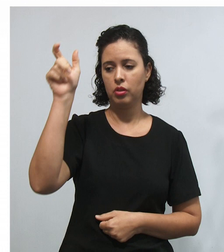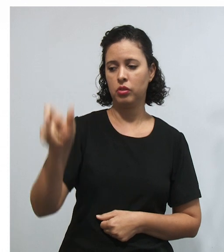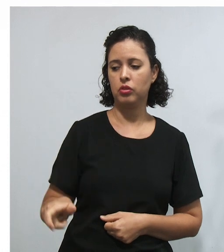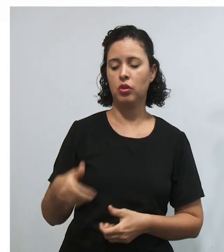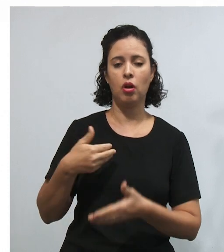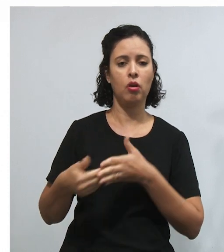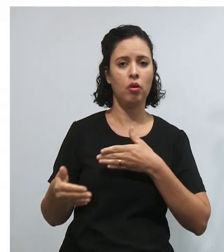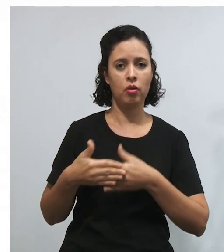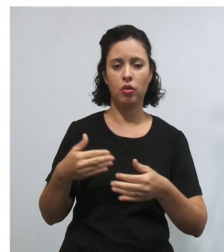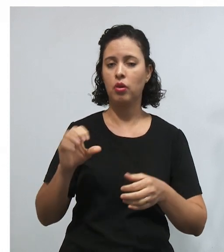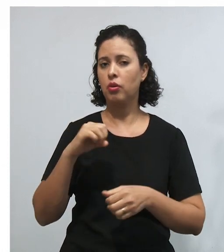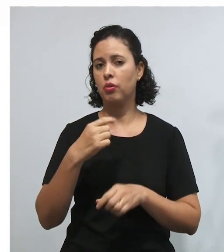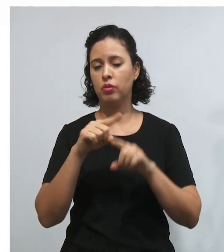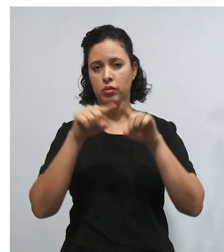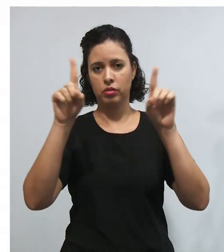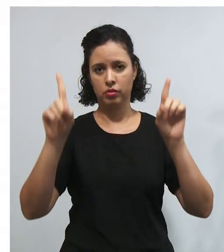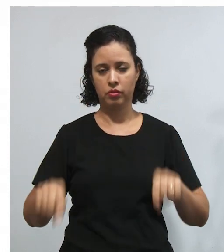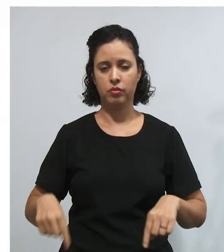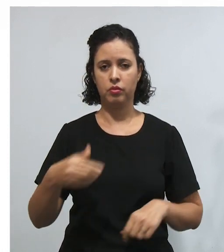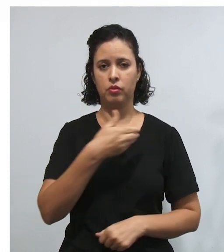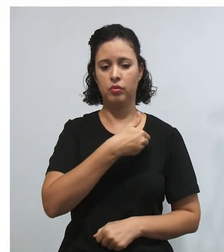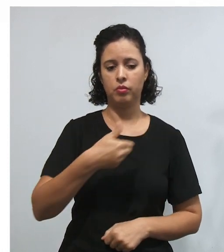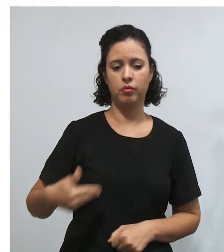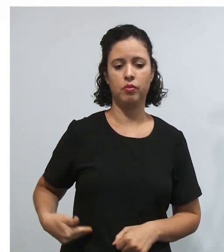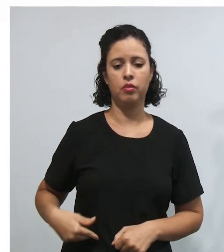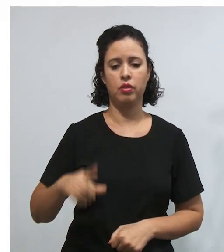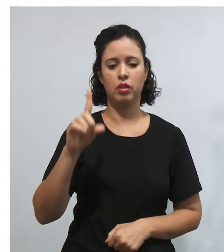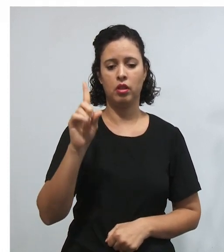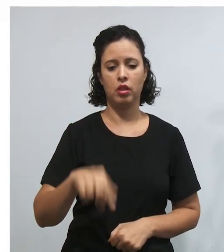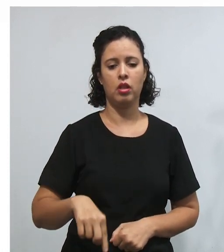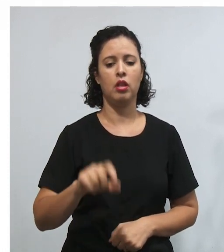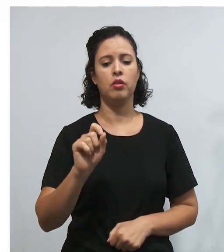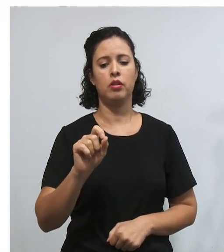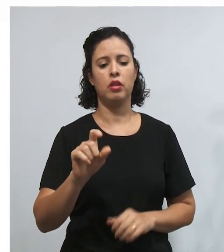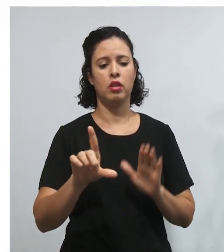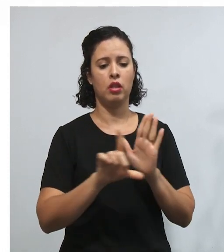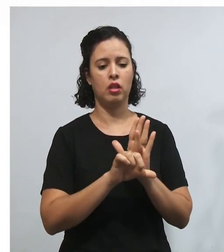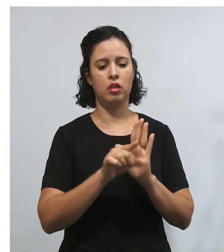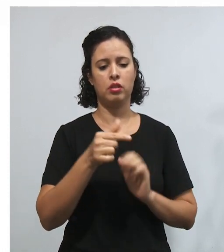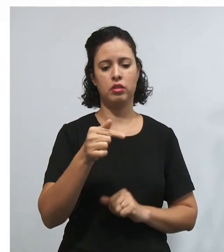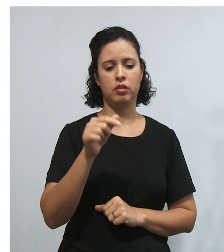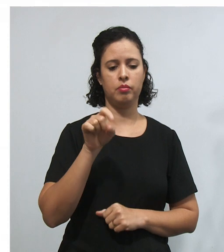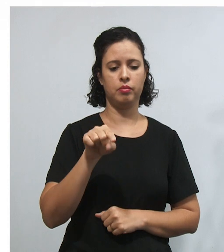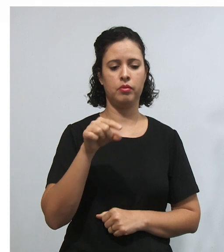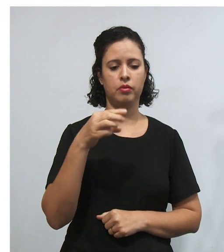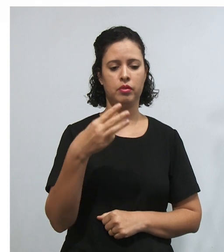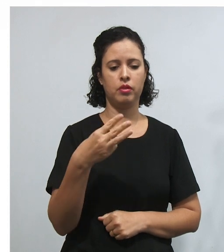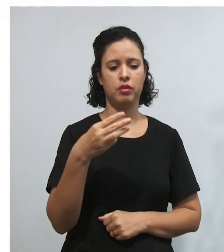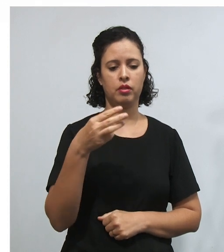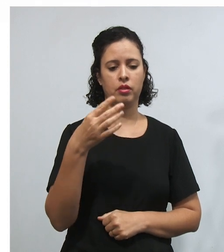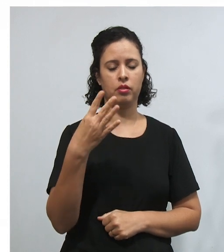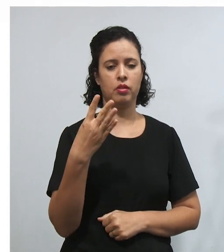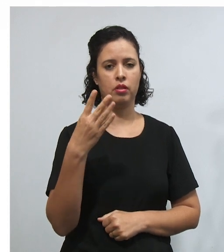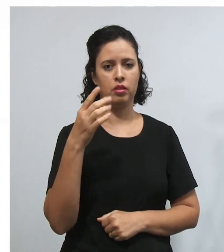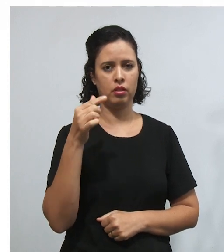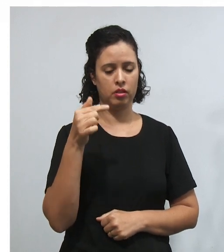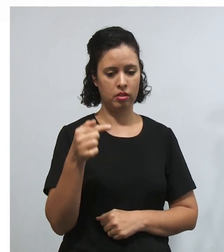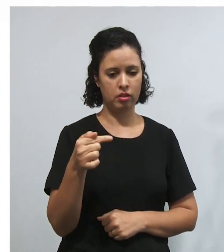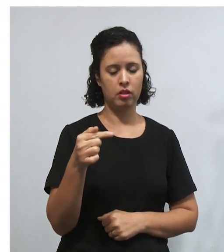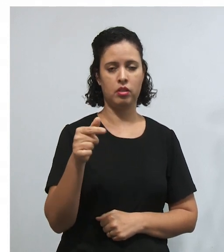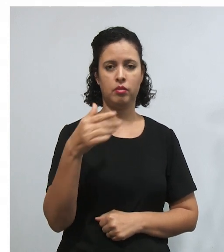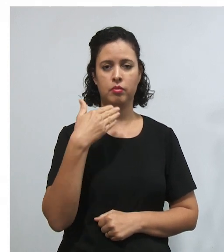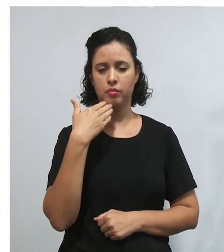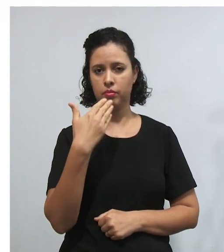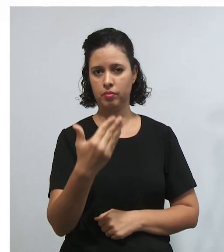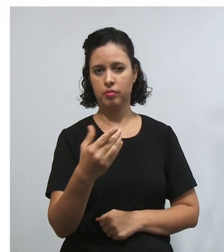ou por servidor público nos termos do artigo 6º da Lei 7347 de 85. Se eu fosse você, eu abri essa lei aí, que eu já te